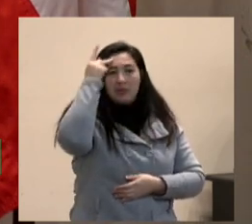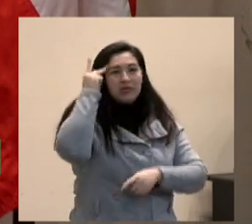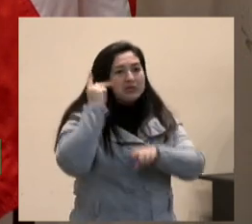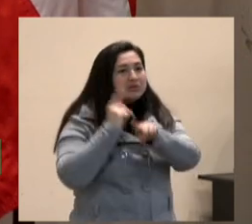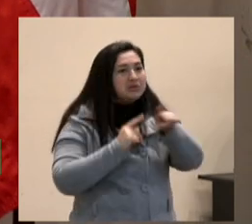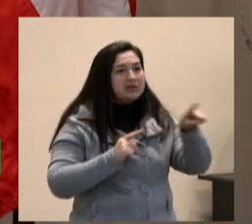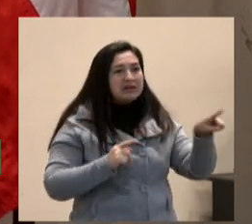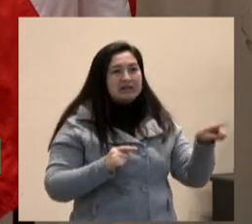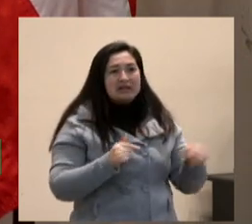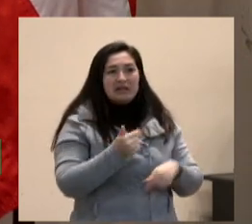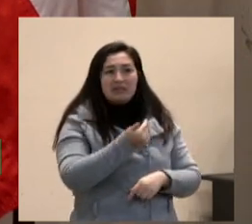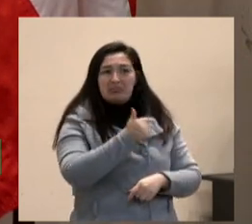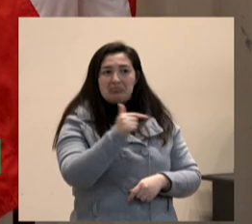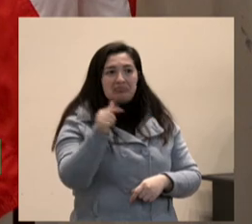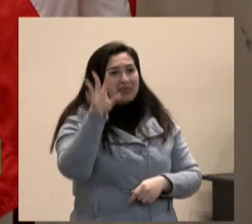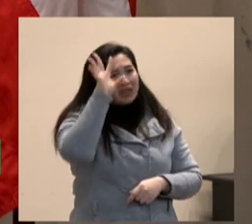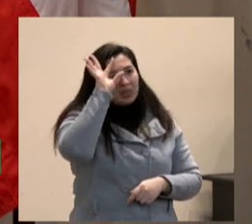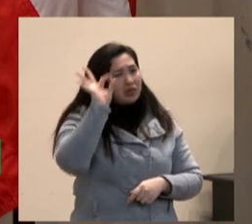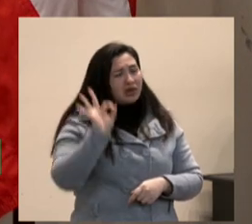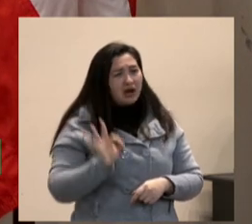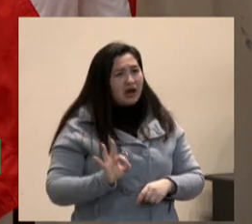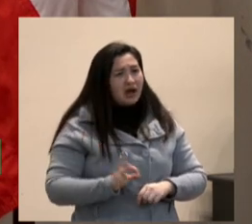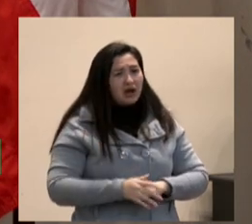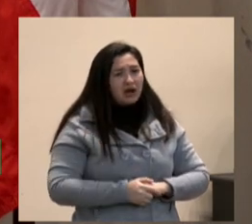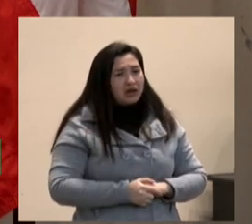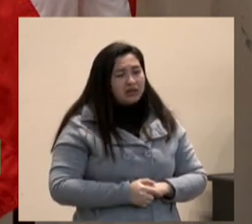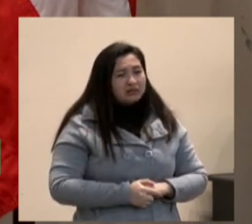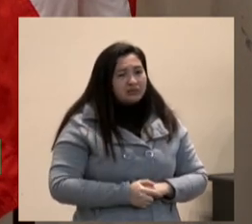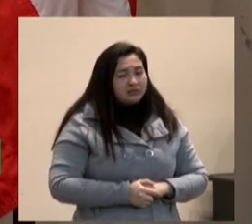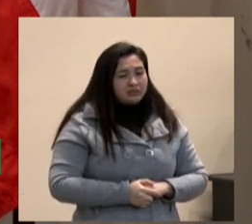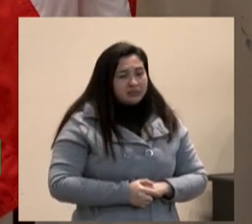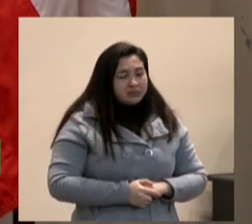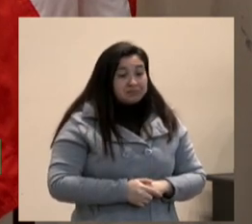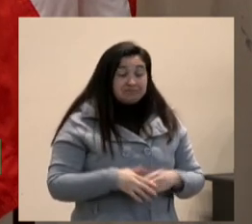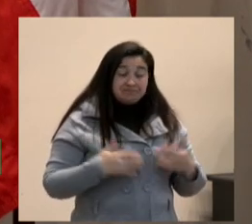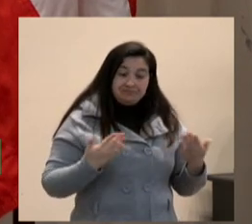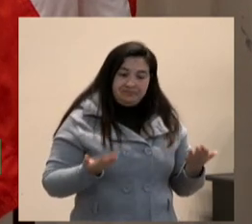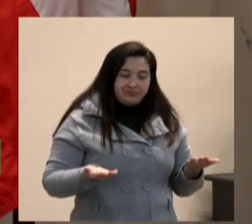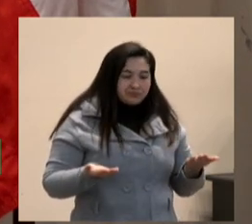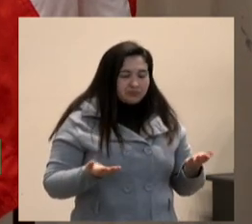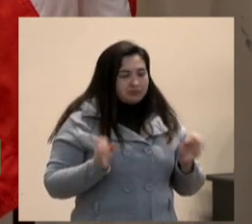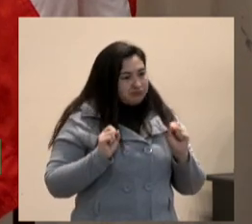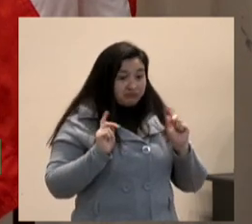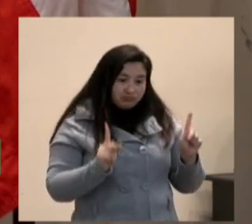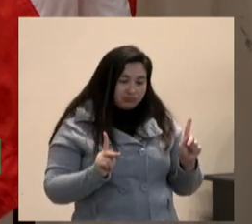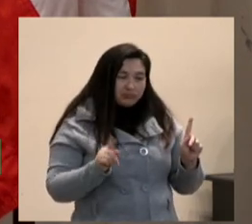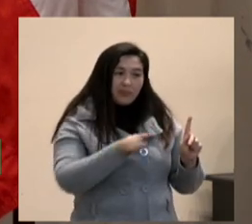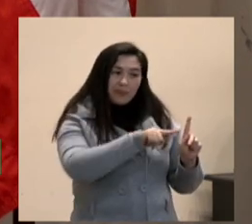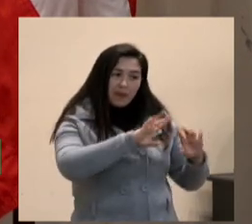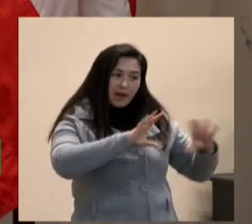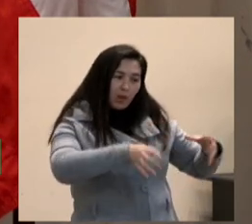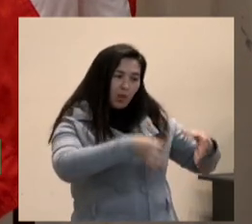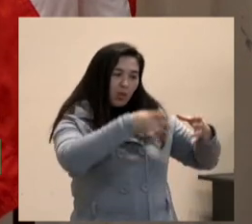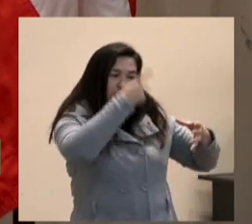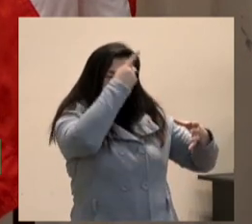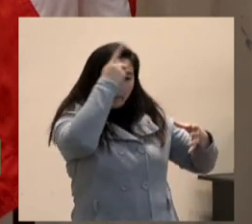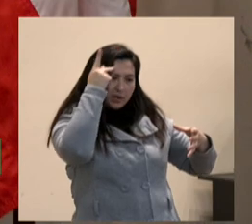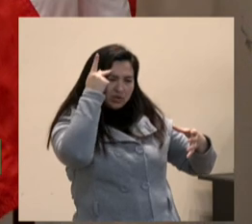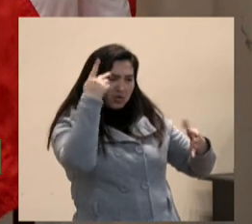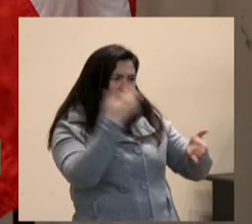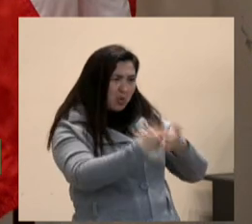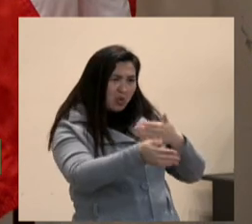tiveram esta aprendizagem. Bom, mas, ok, essas pessoas são quaisquer